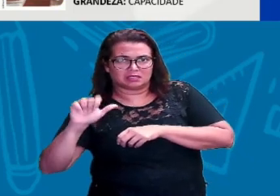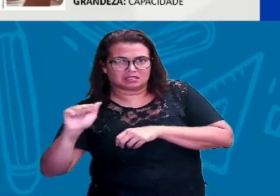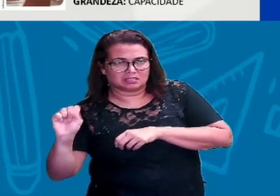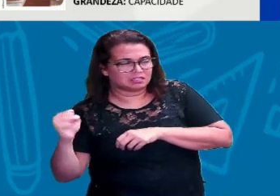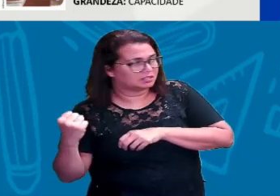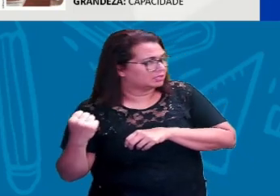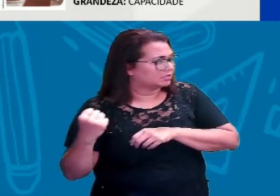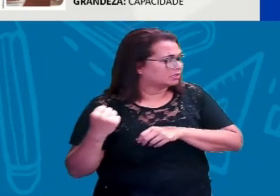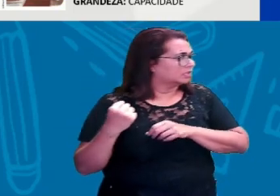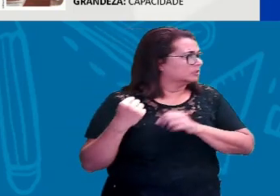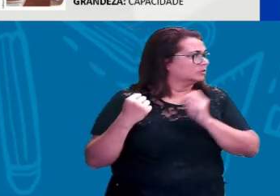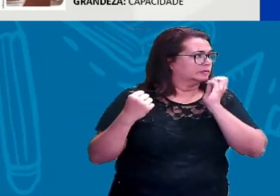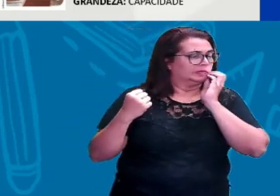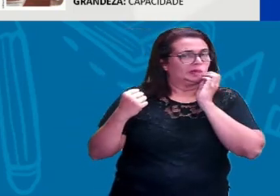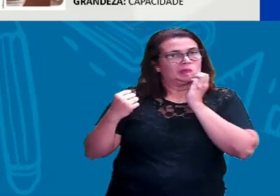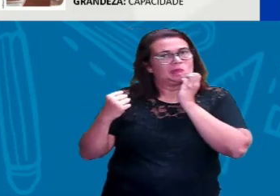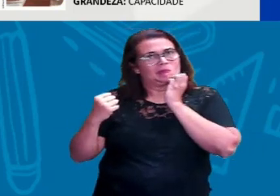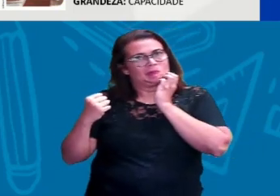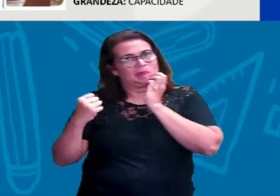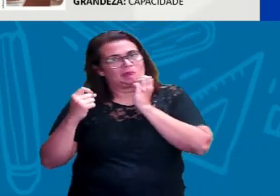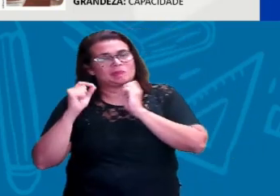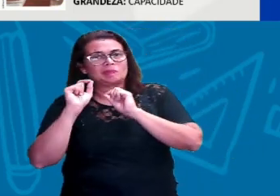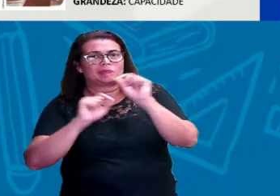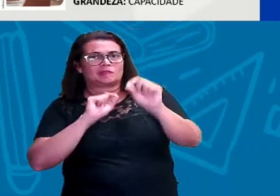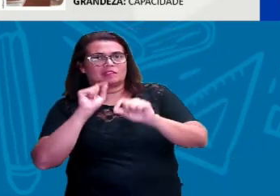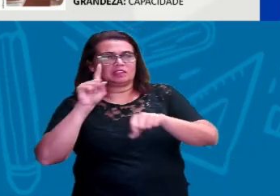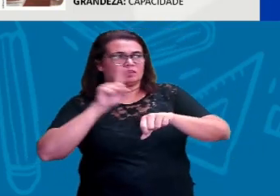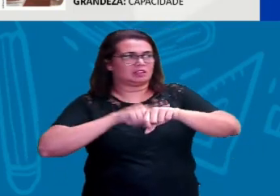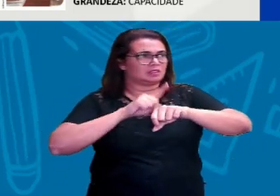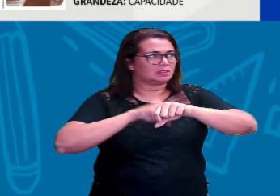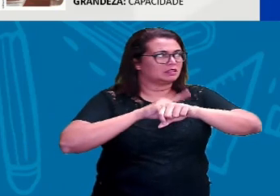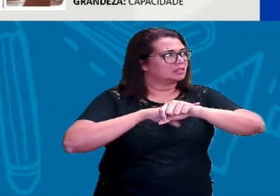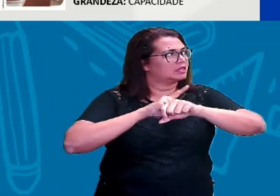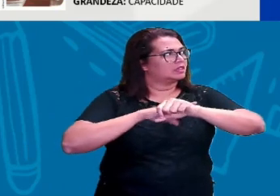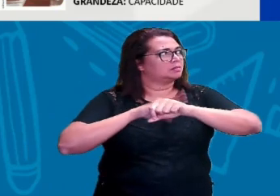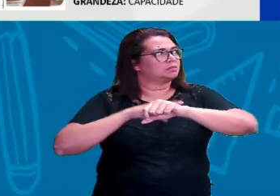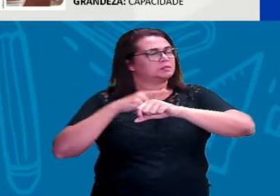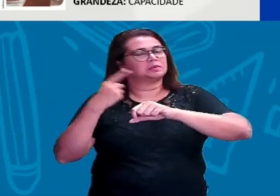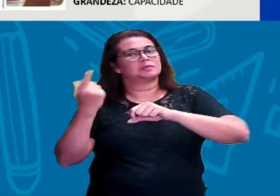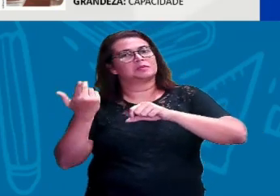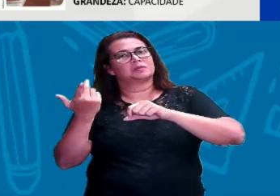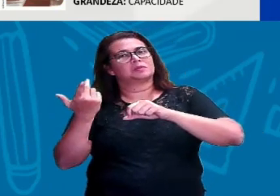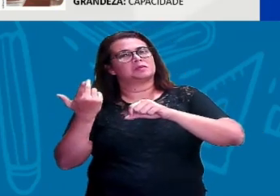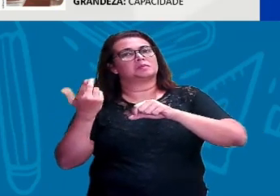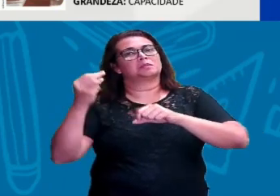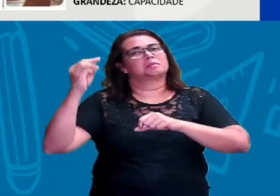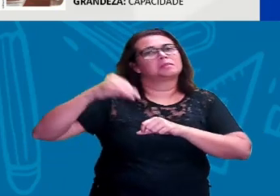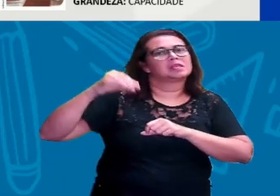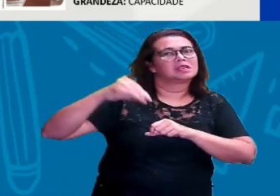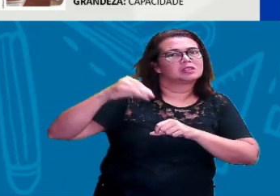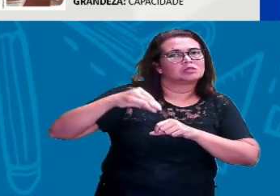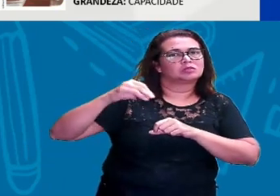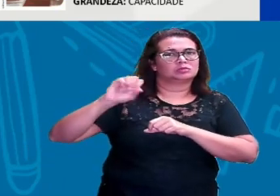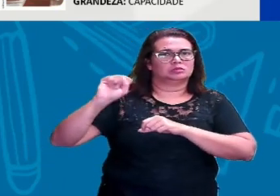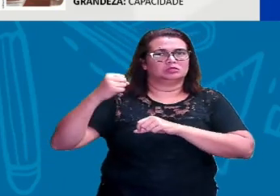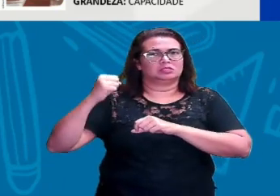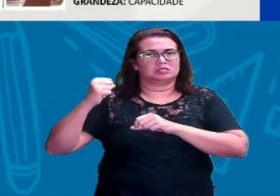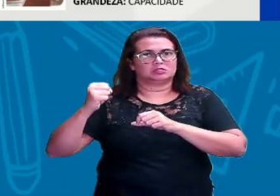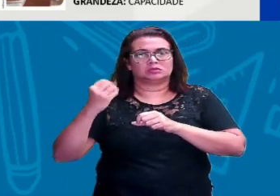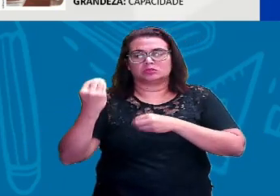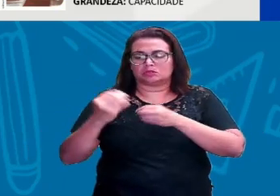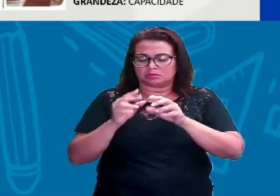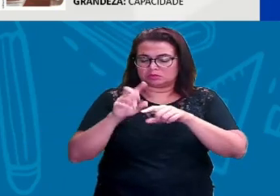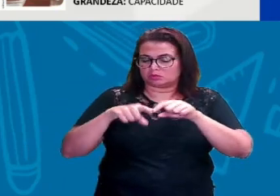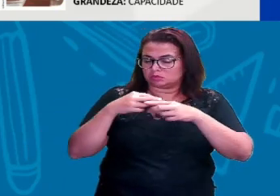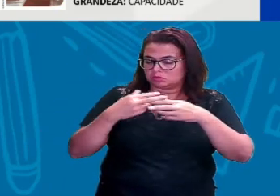questão do tempo, horas, minutos, segundos, né? O comprimento de um